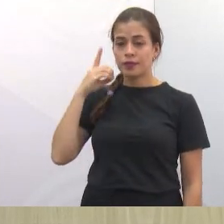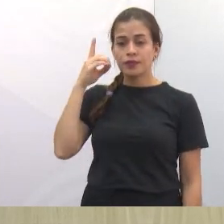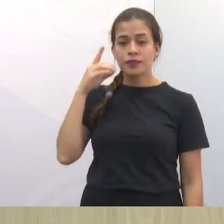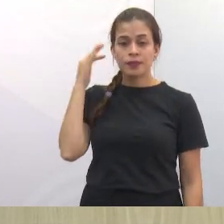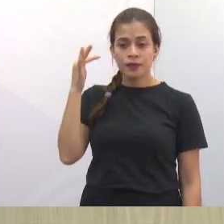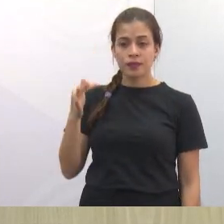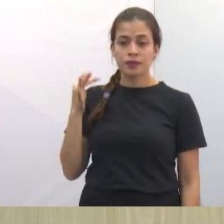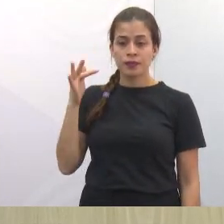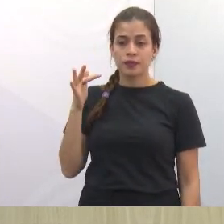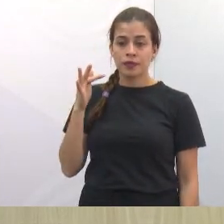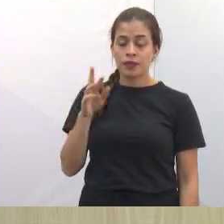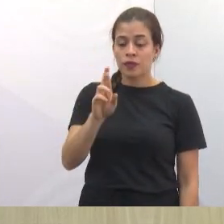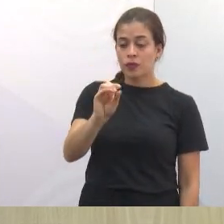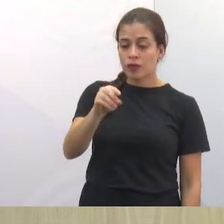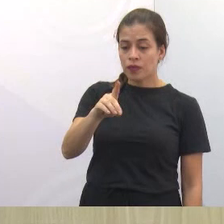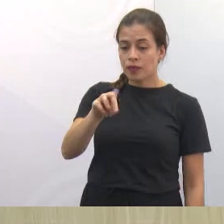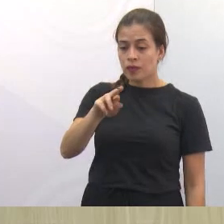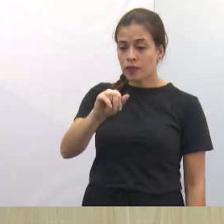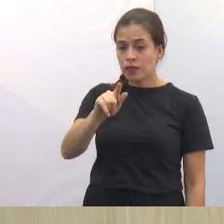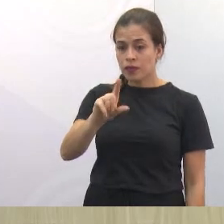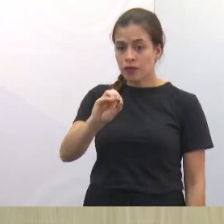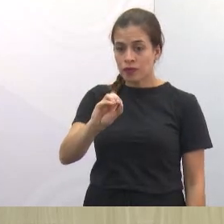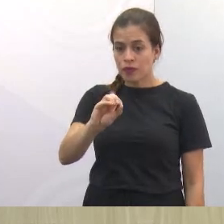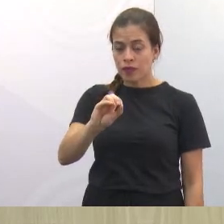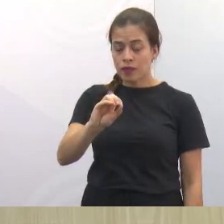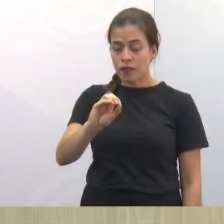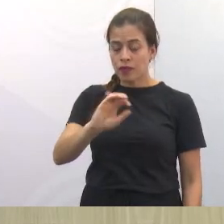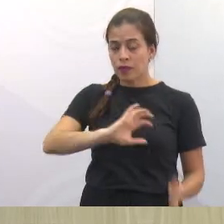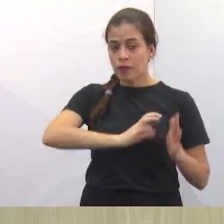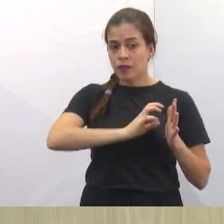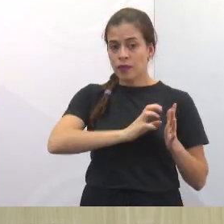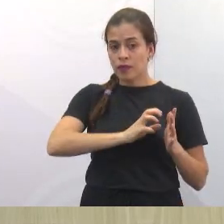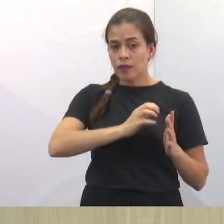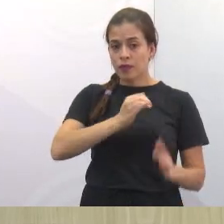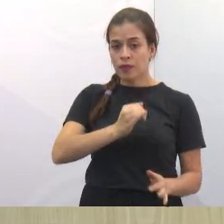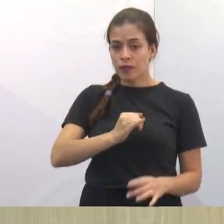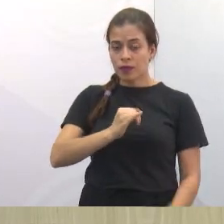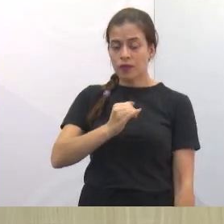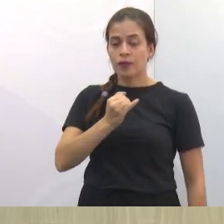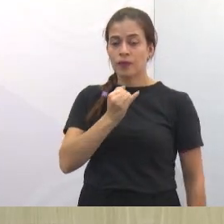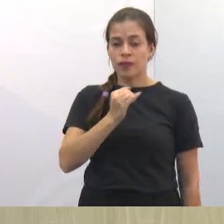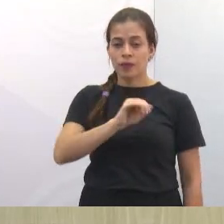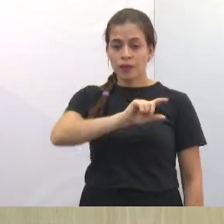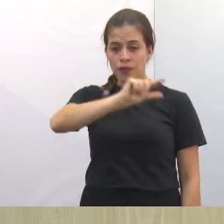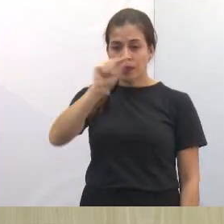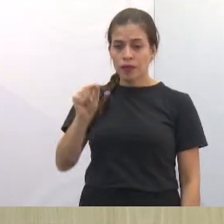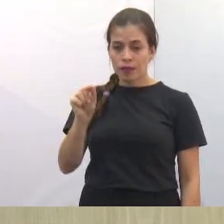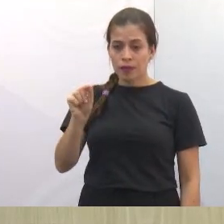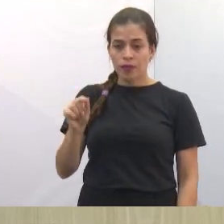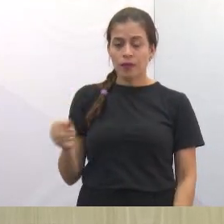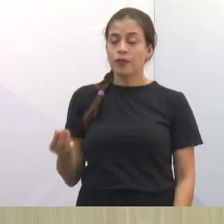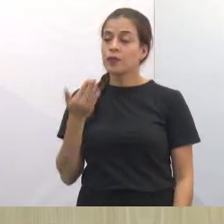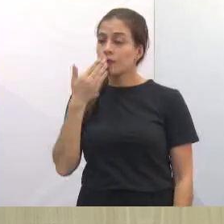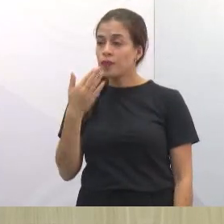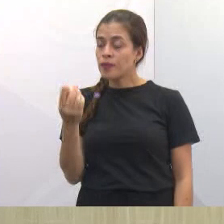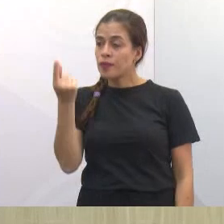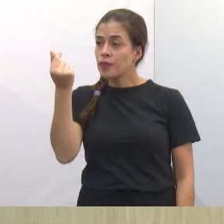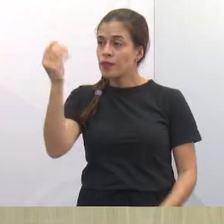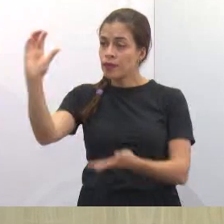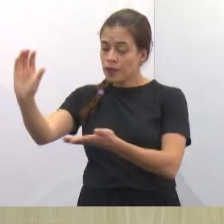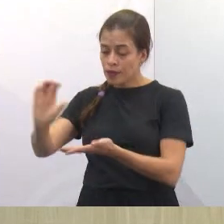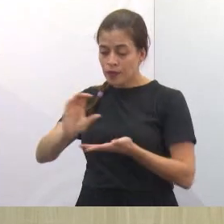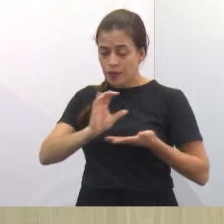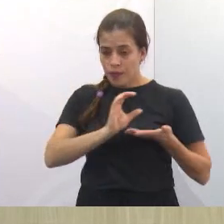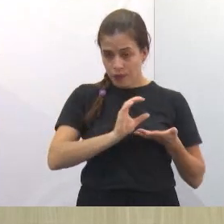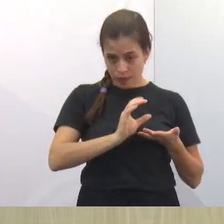Gambale Vieira, Partido Podemos, solicitando a destinação de recursos via as